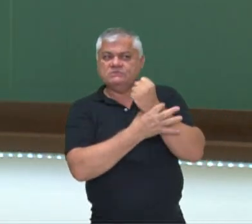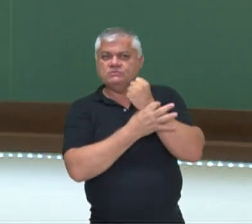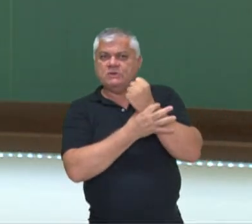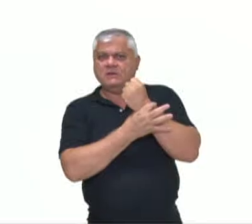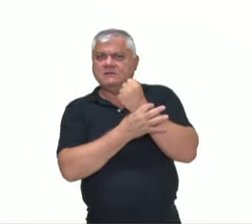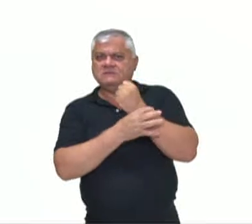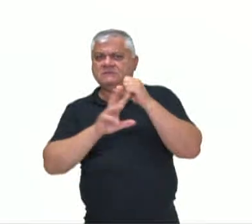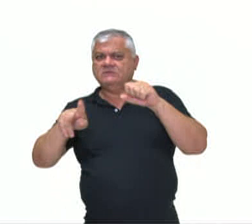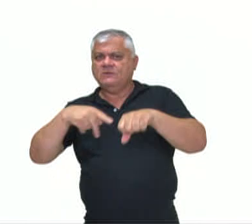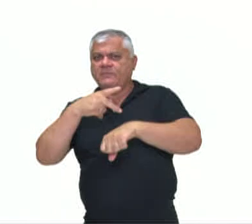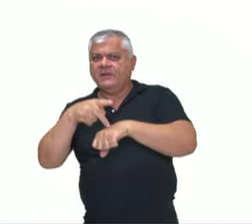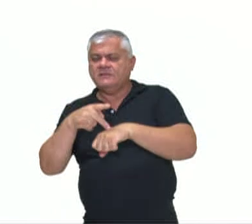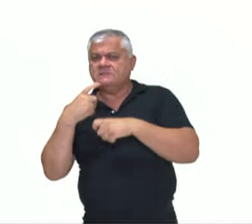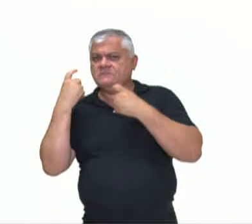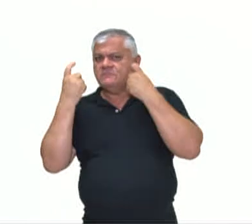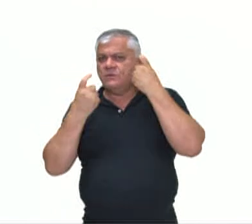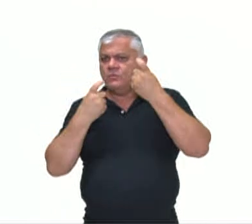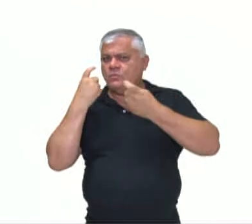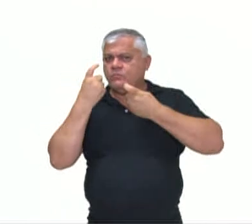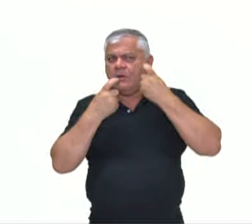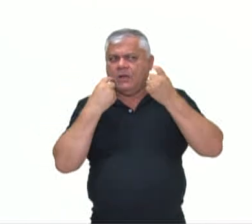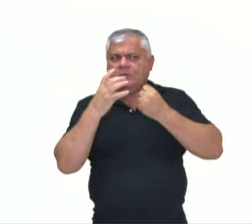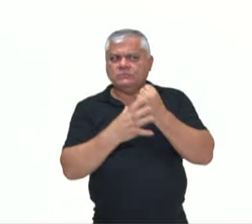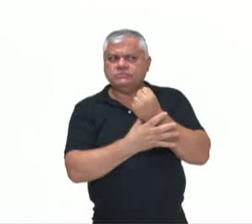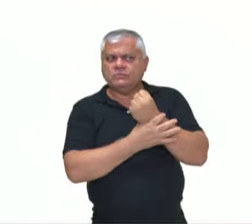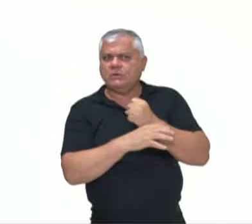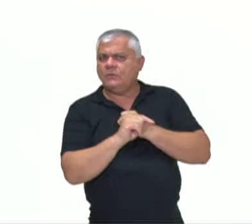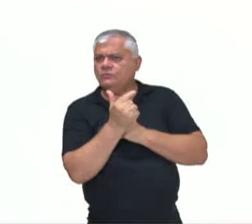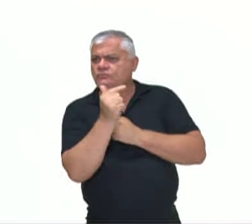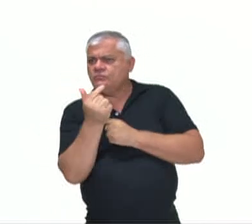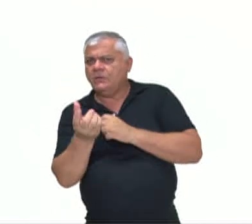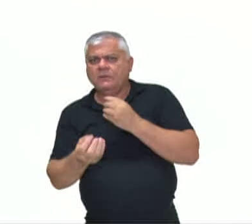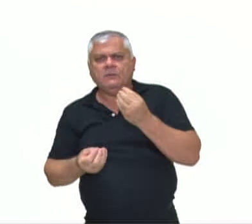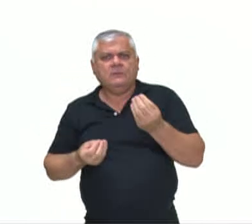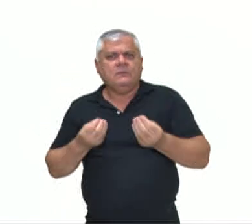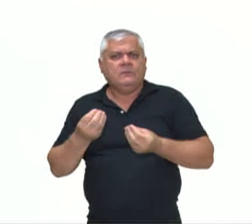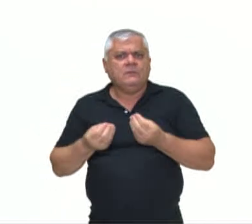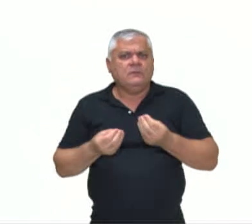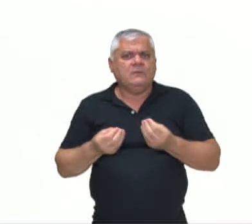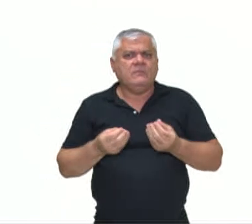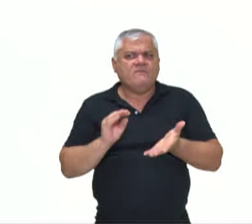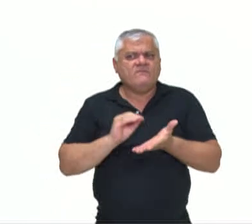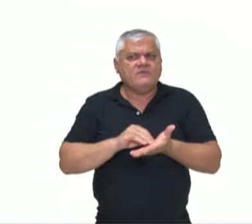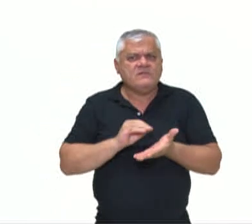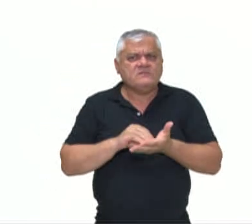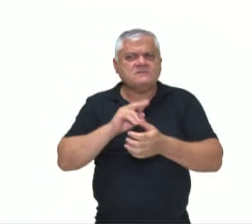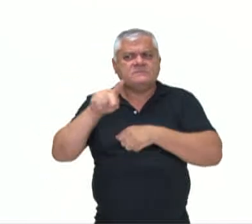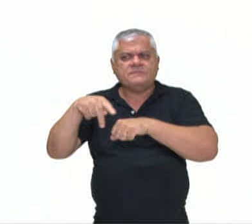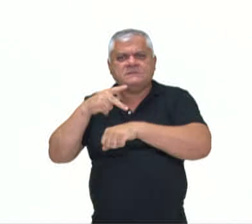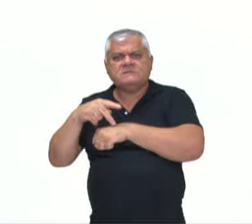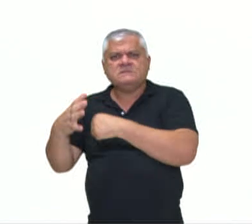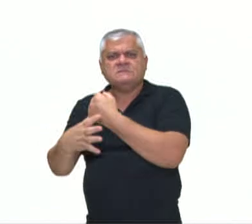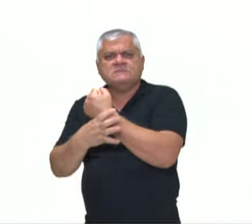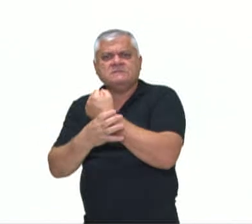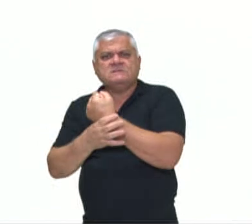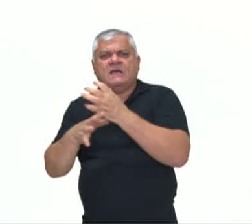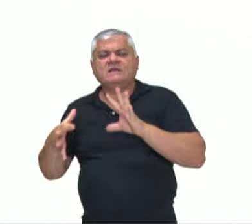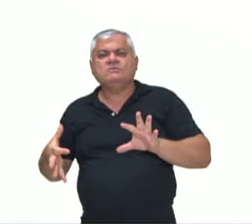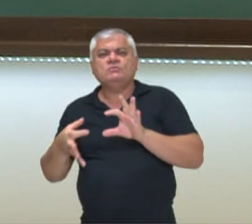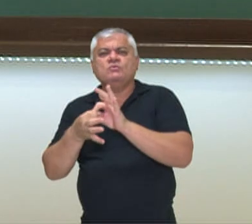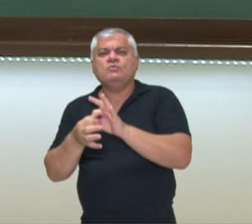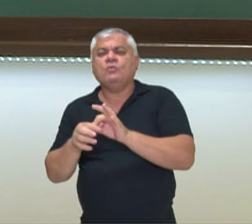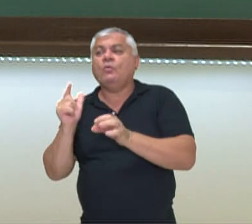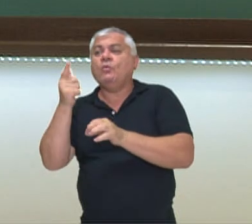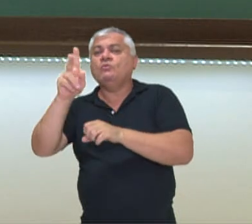nacional, preocuparam-se muito com a segurança nacional e por causa dessa segurança nacional uniram-se a